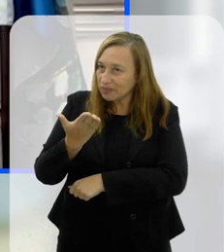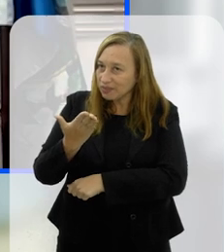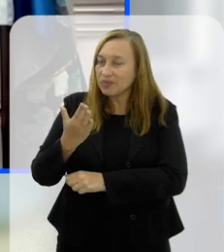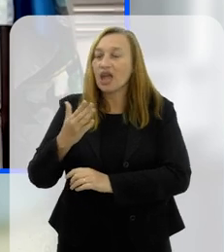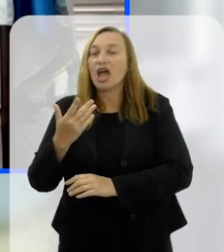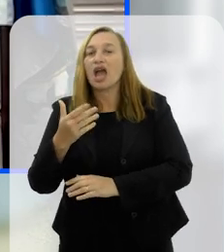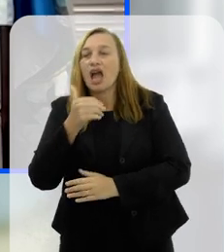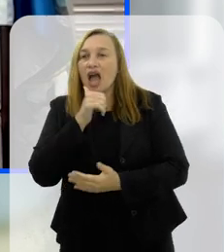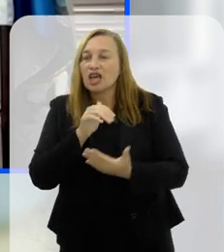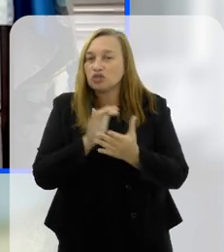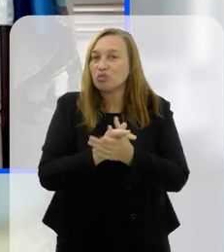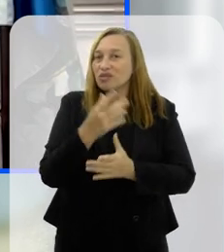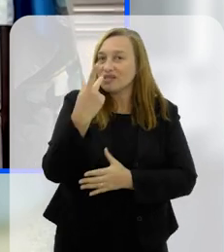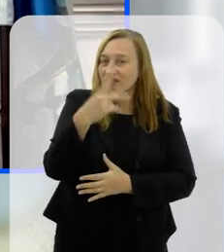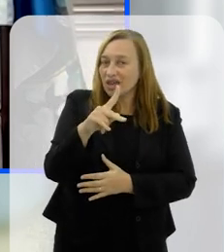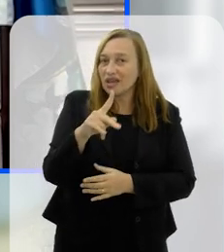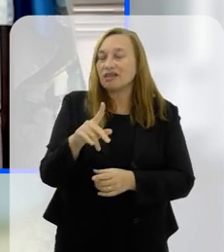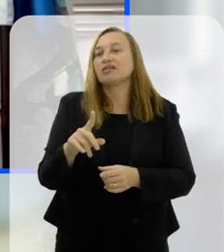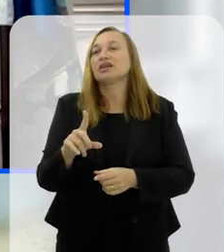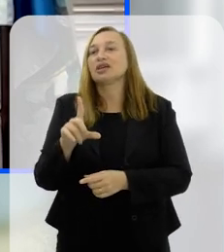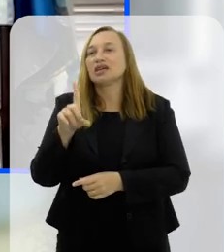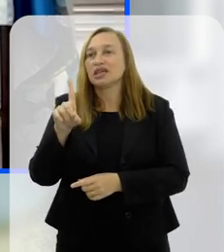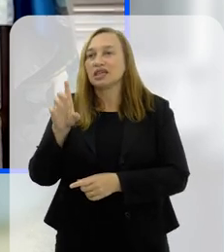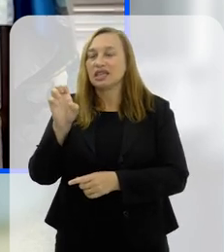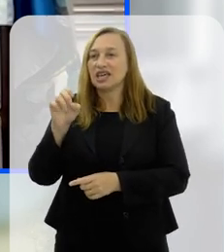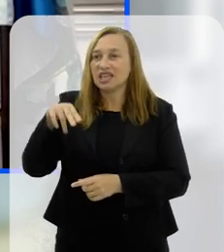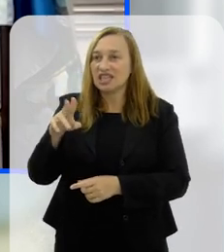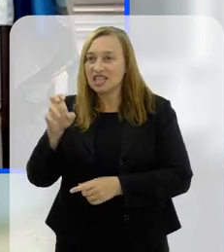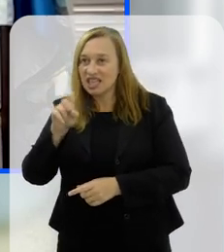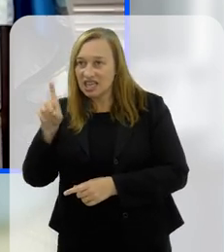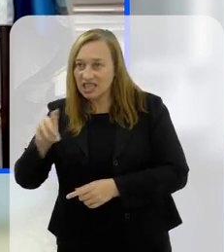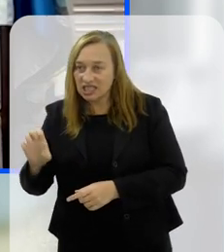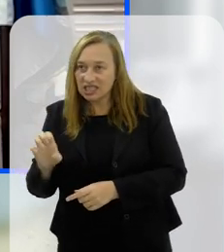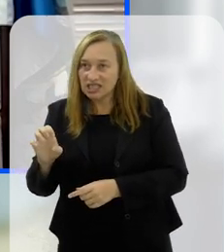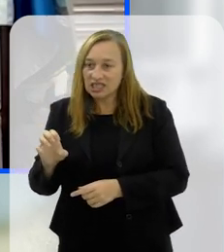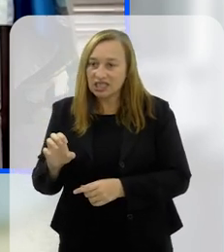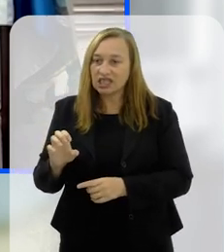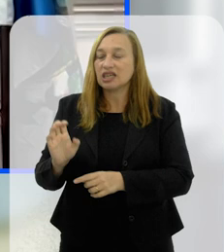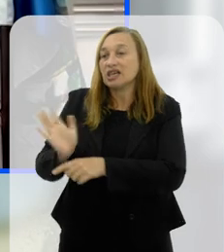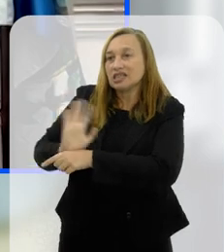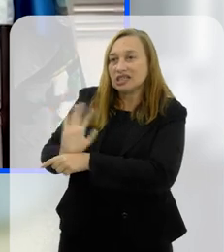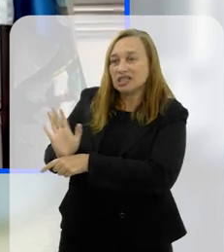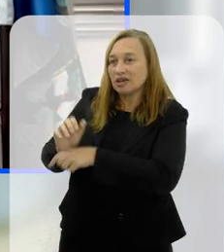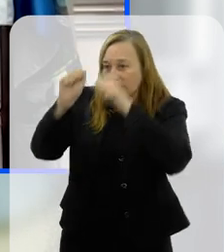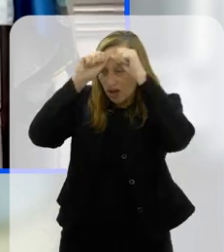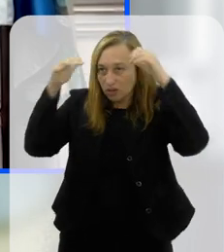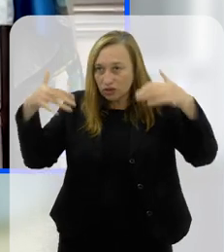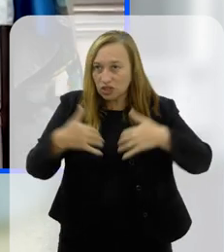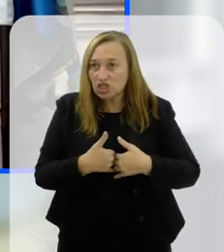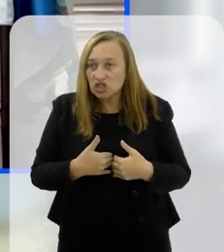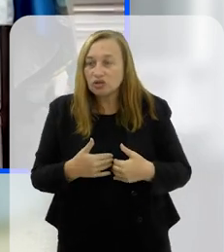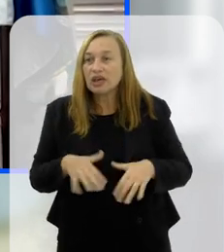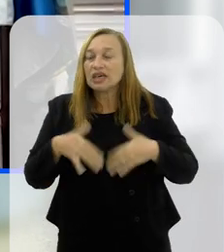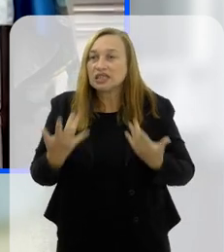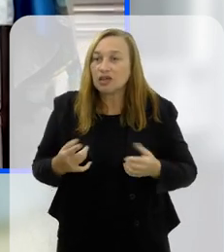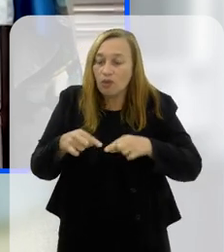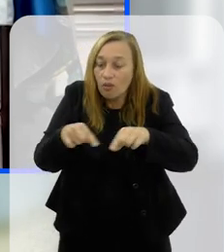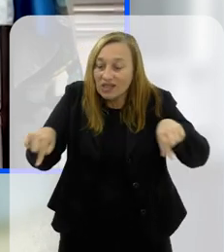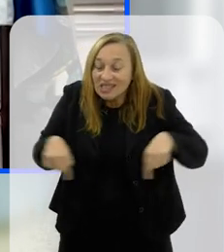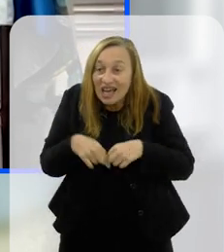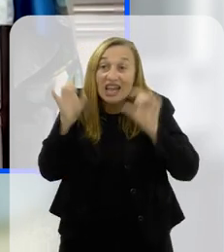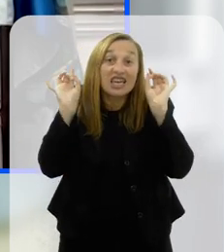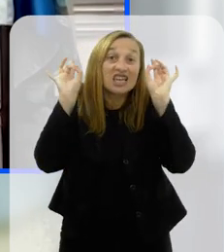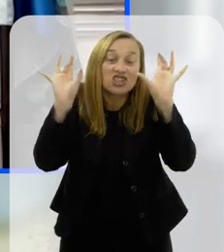aí da esposa dele Denise né do cinema dos autistas uma deficiência porque não pode ter o som então é uma